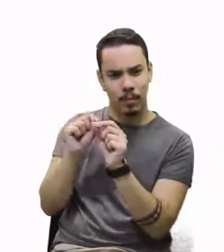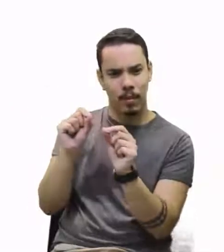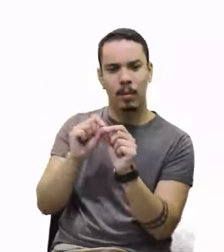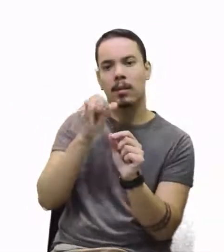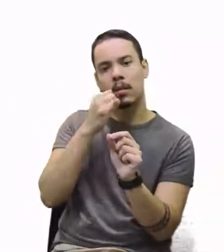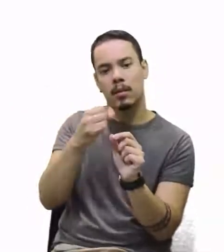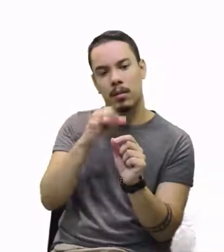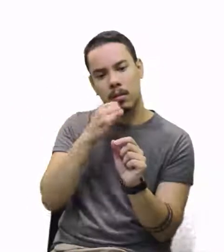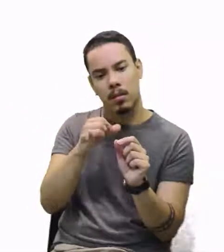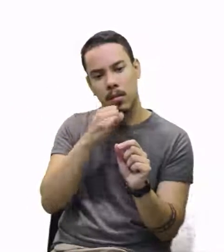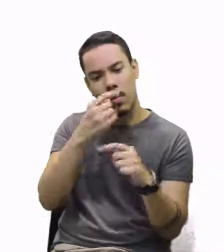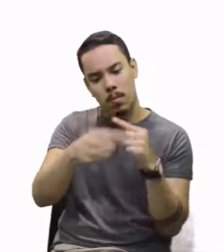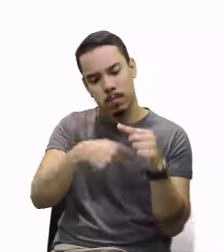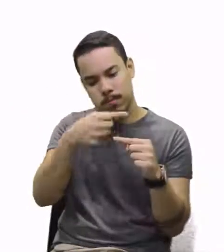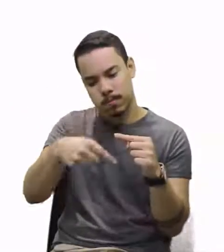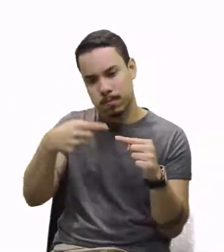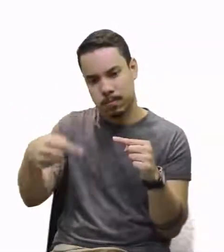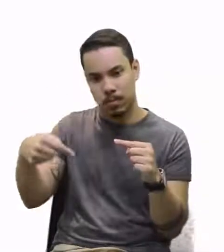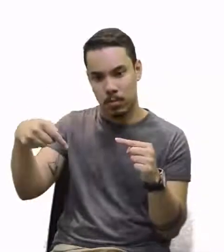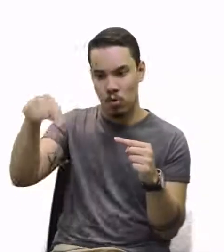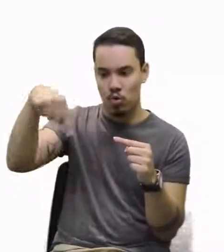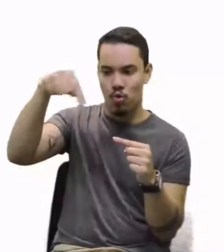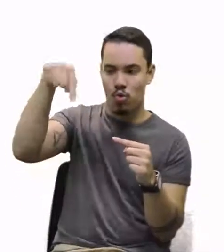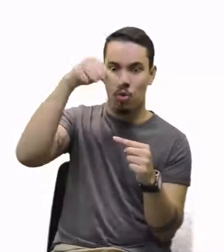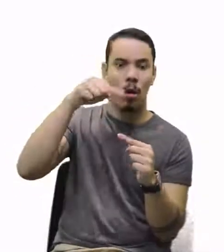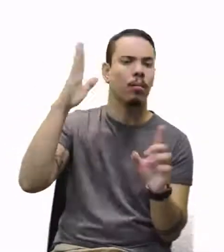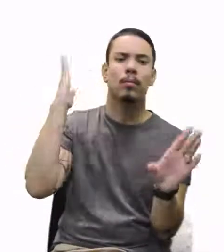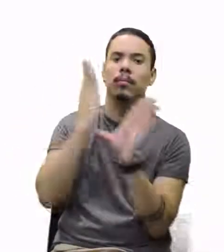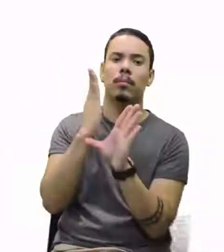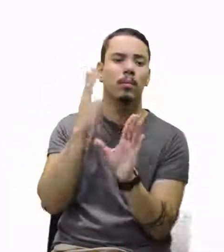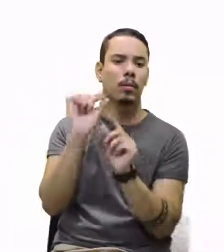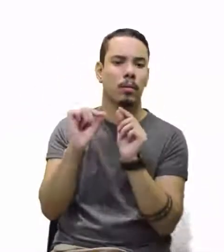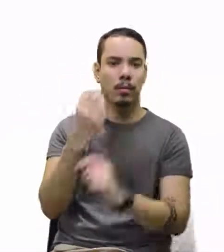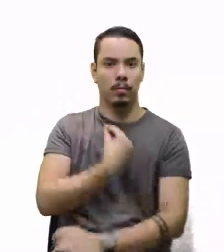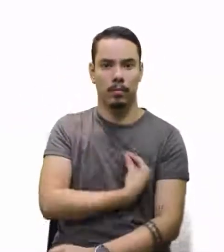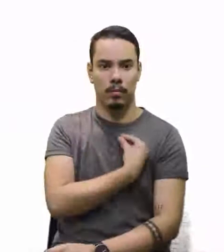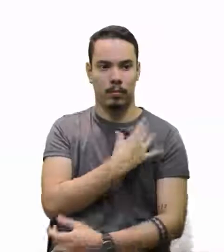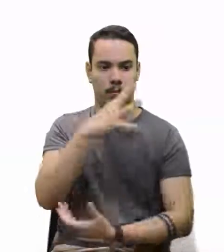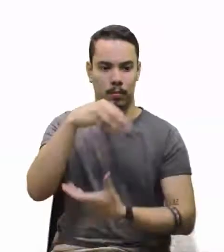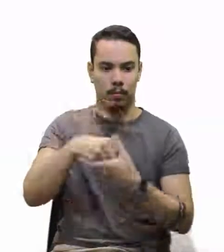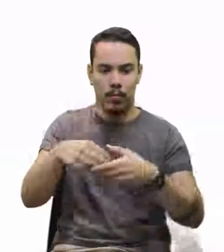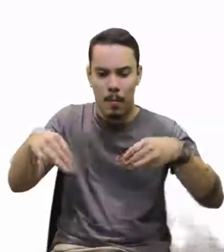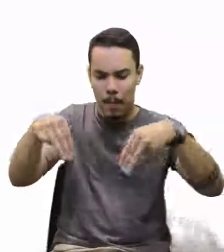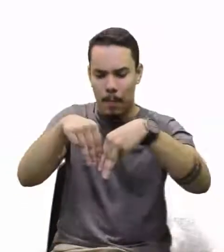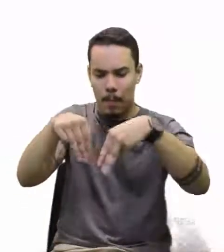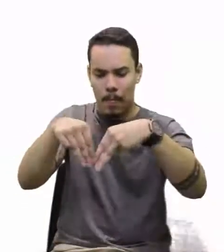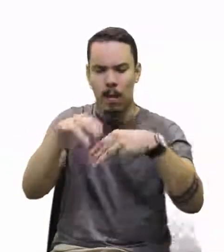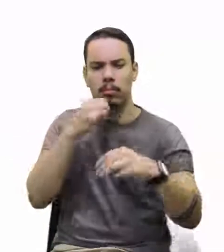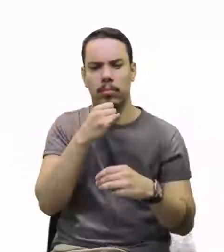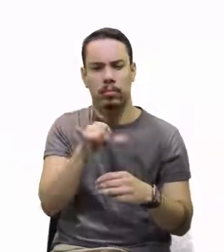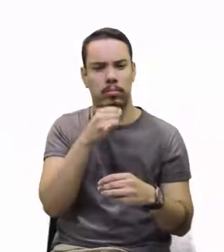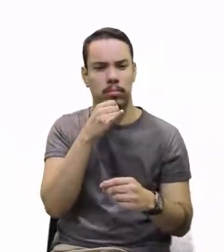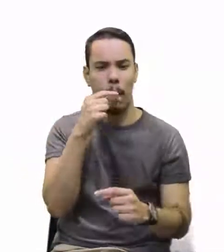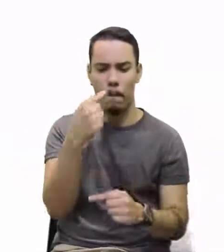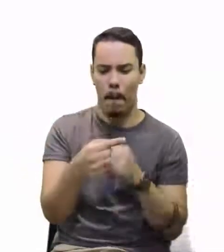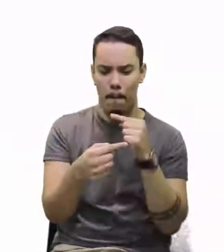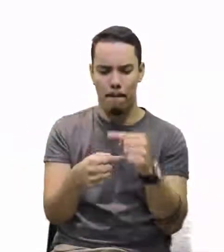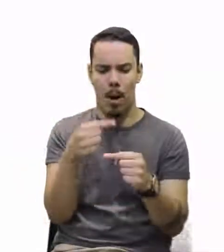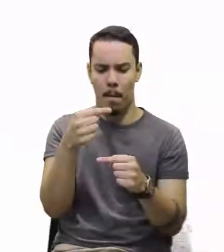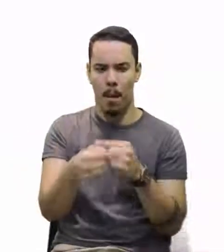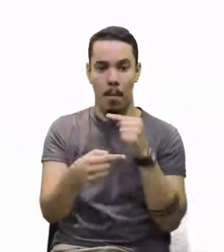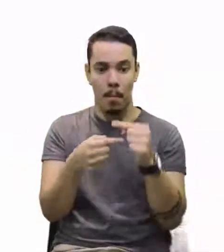corrente em um circuito é causado pela presença de um campo magnético e é chamado